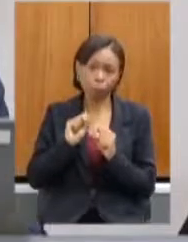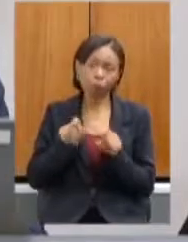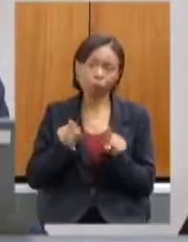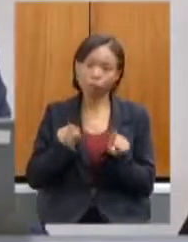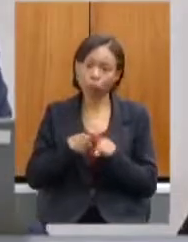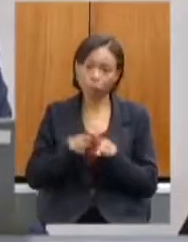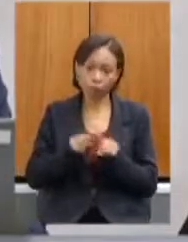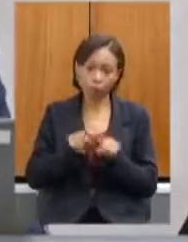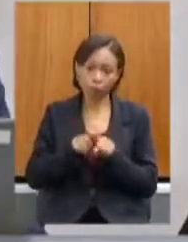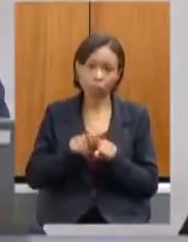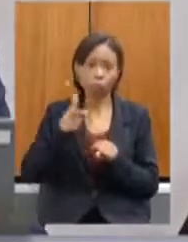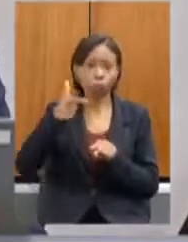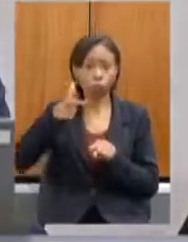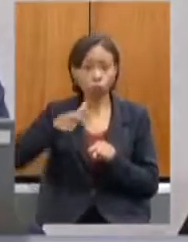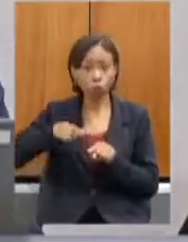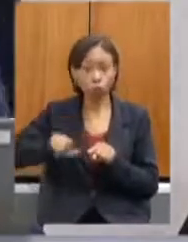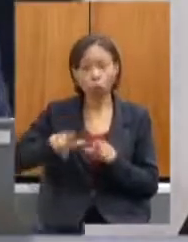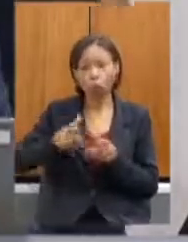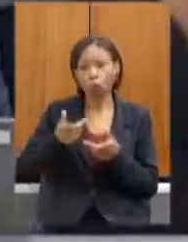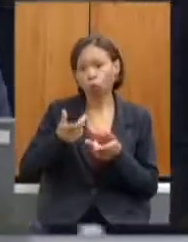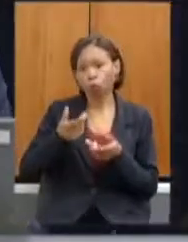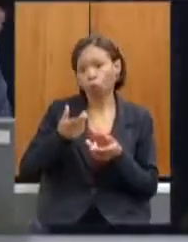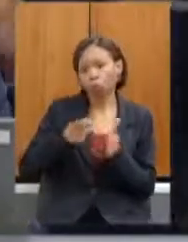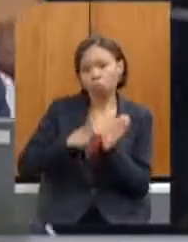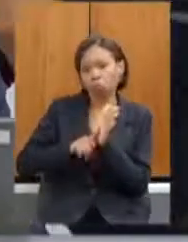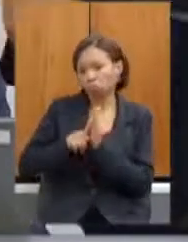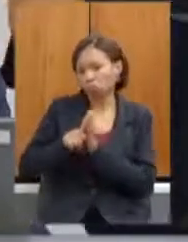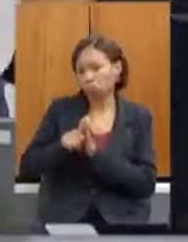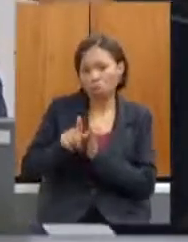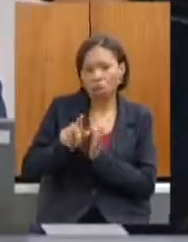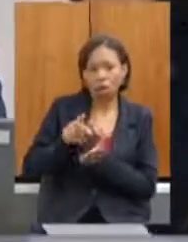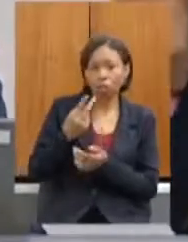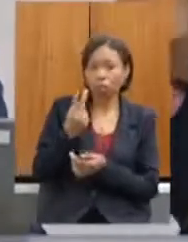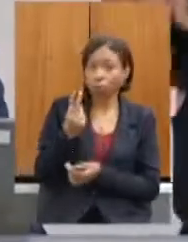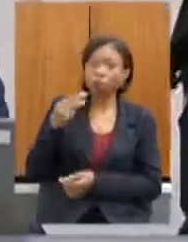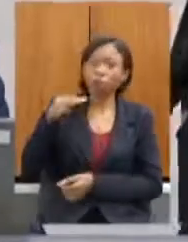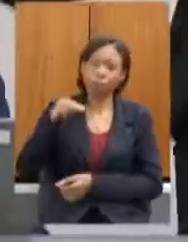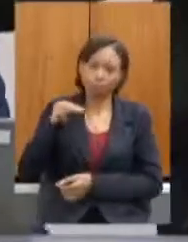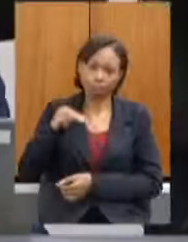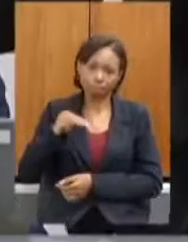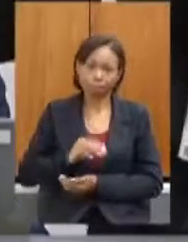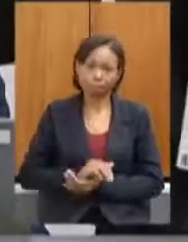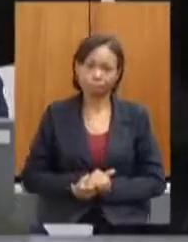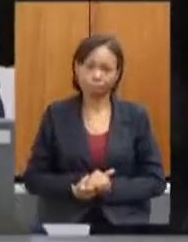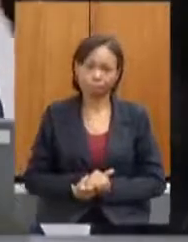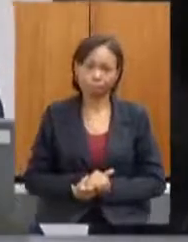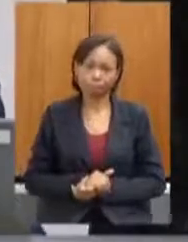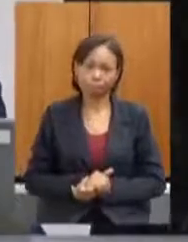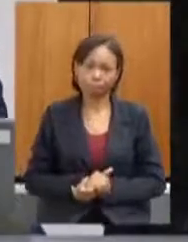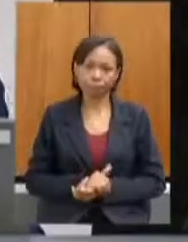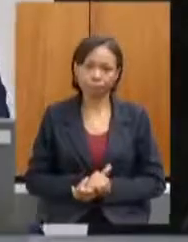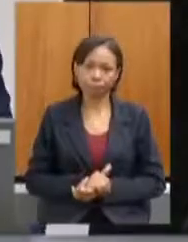uma outra um outro momento uma réplica é demais dois minutos eu